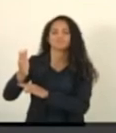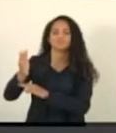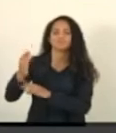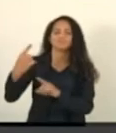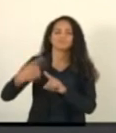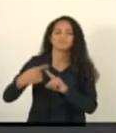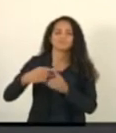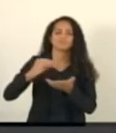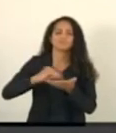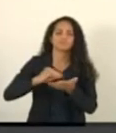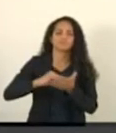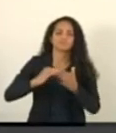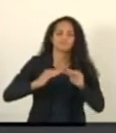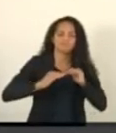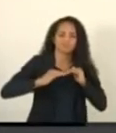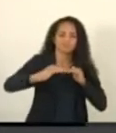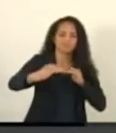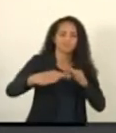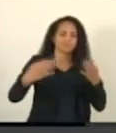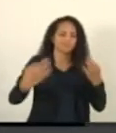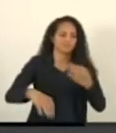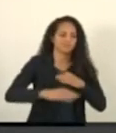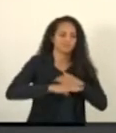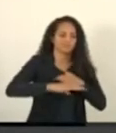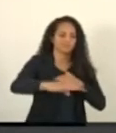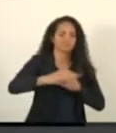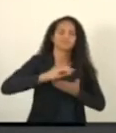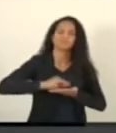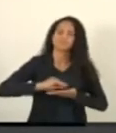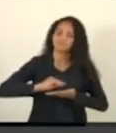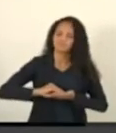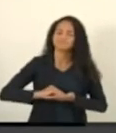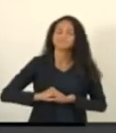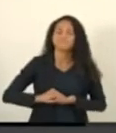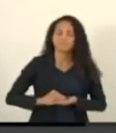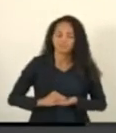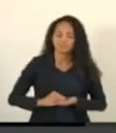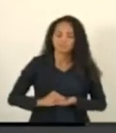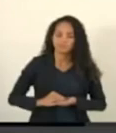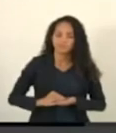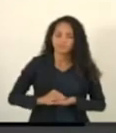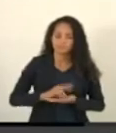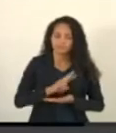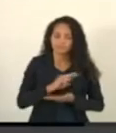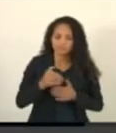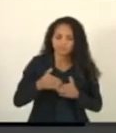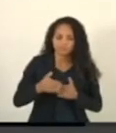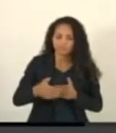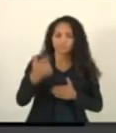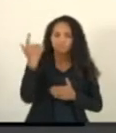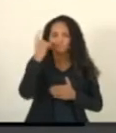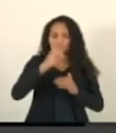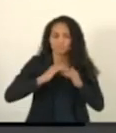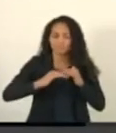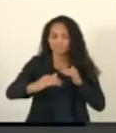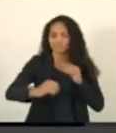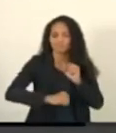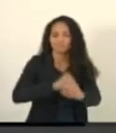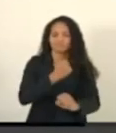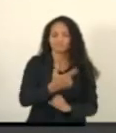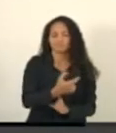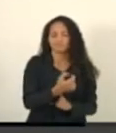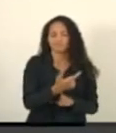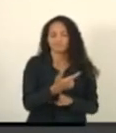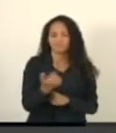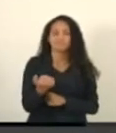calçamento. E esse calçamento, ele vai ser concretizado ainda este ano. Aqui é